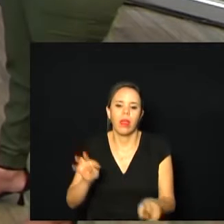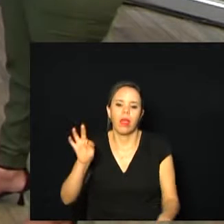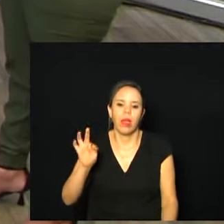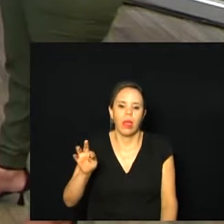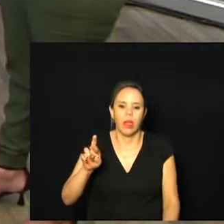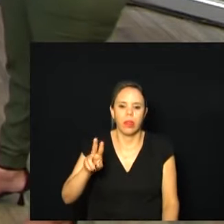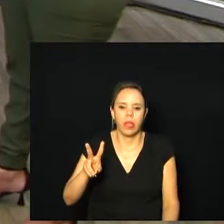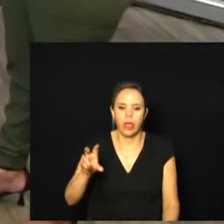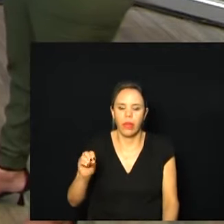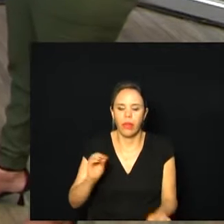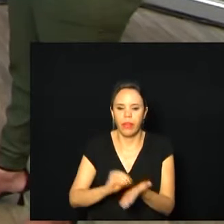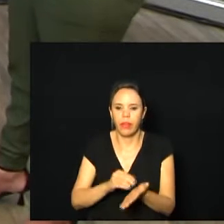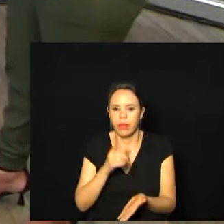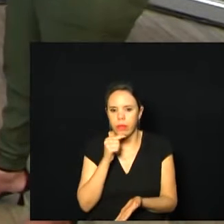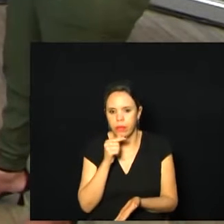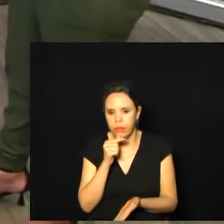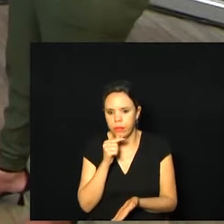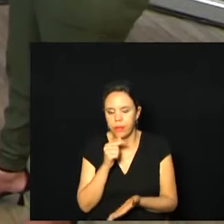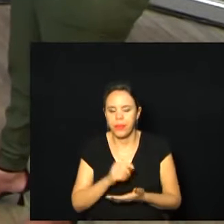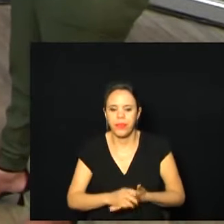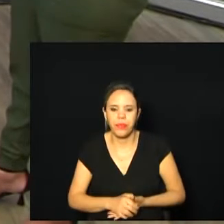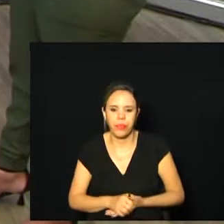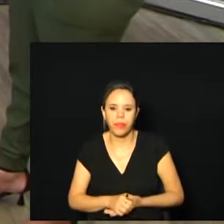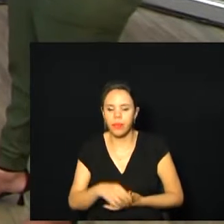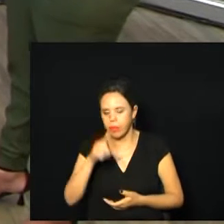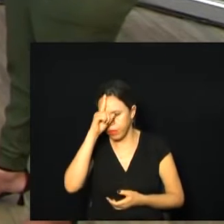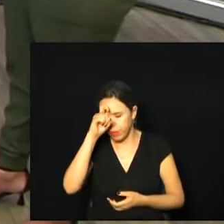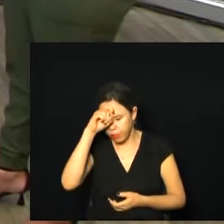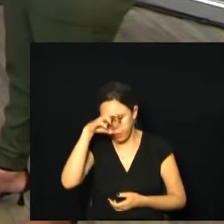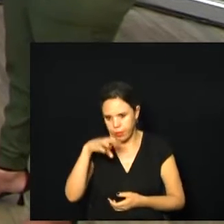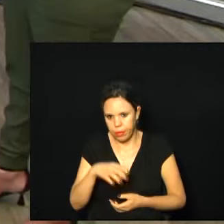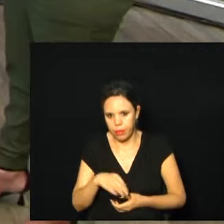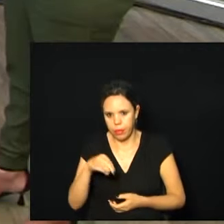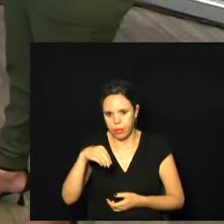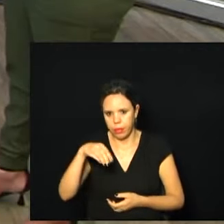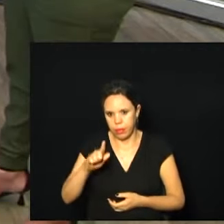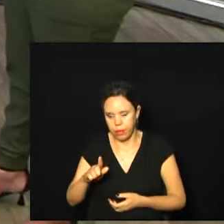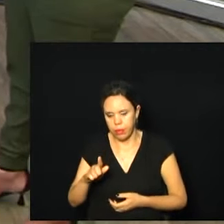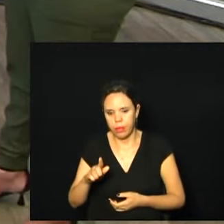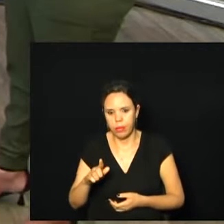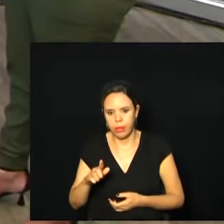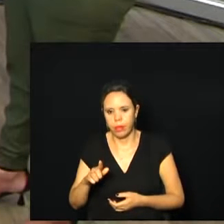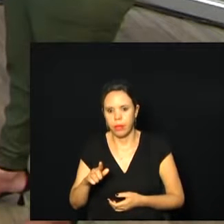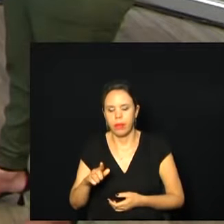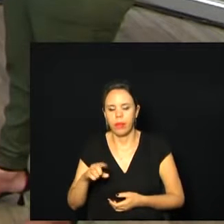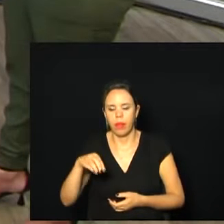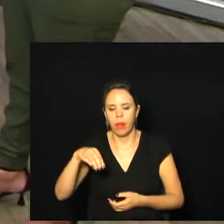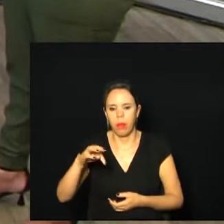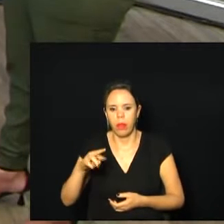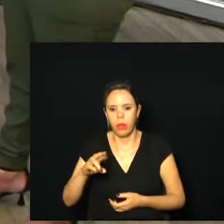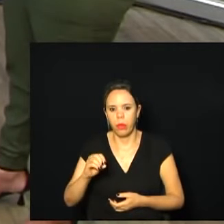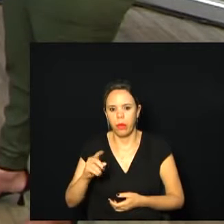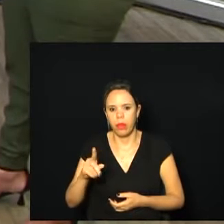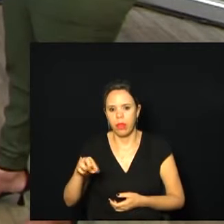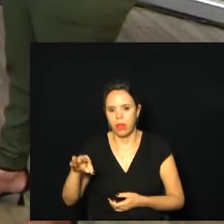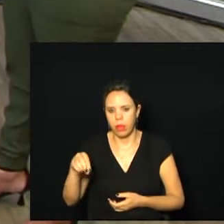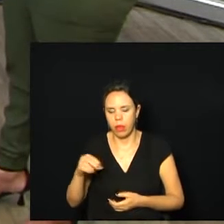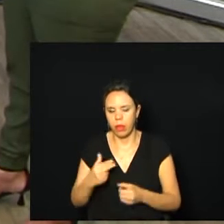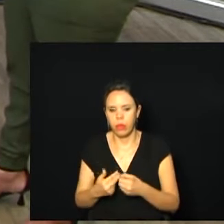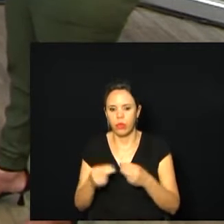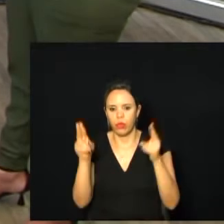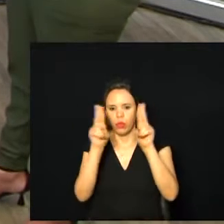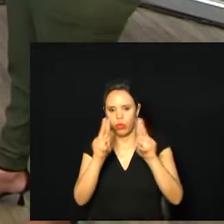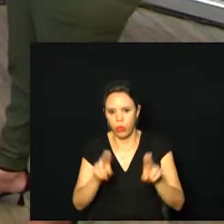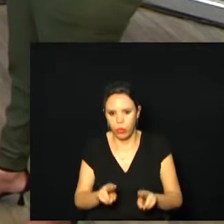sem água. Nessas regiões ficam hospitais Dr. Mário Gatti, o Metropolitano e da Unimed, além do SESI e